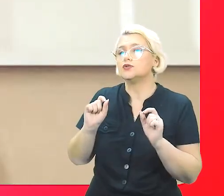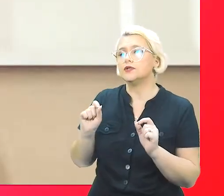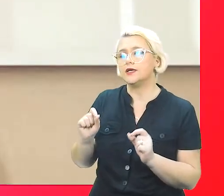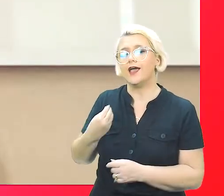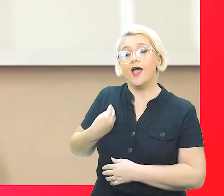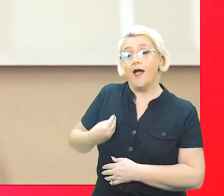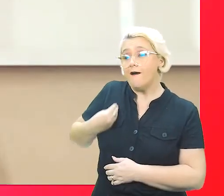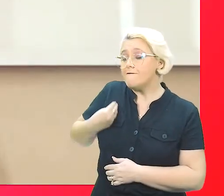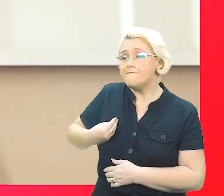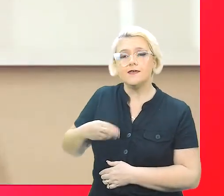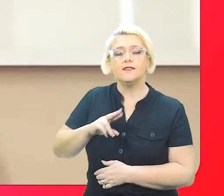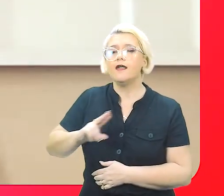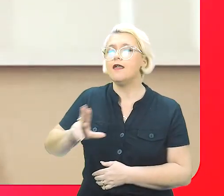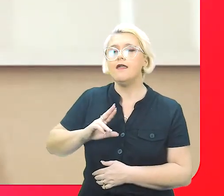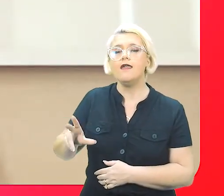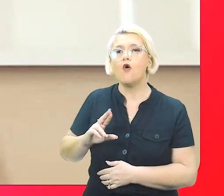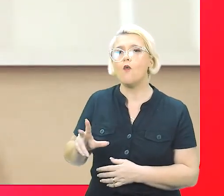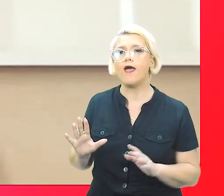a vida não é